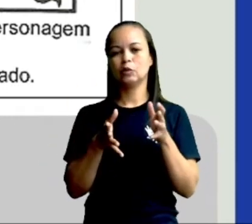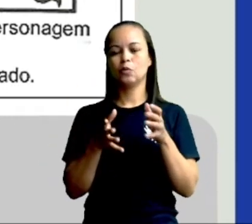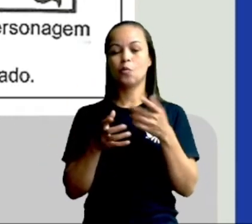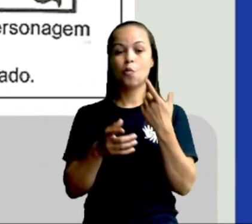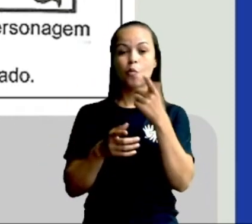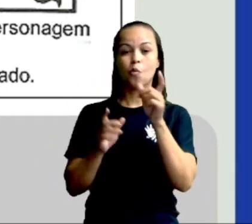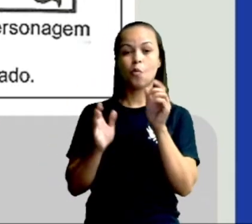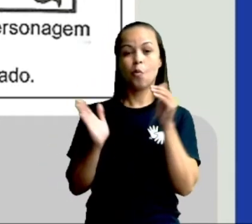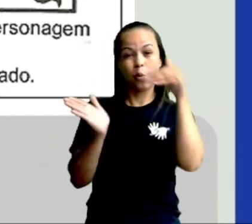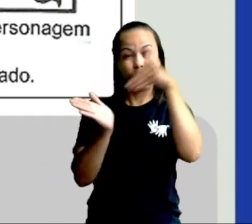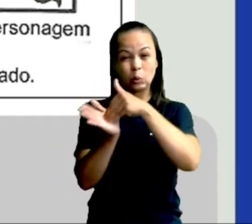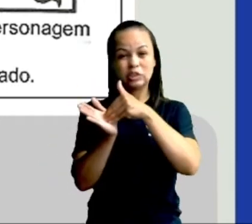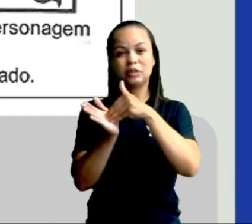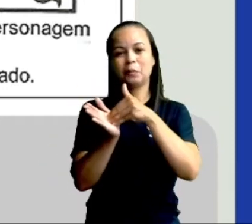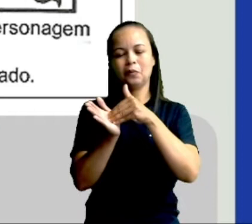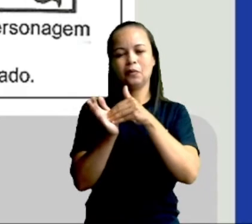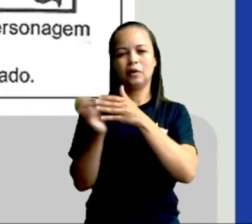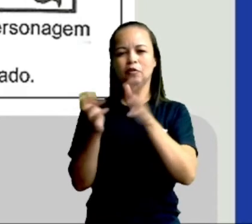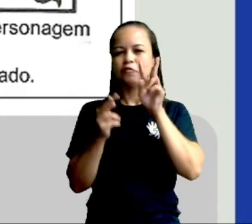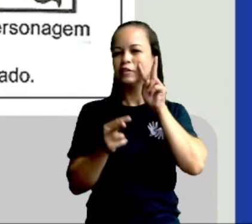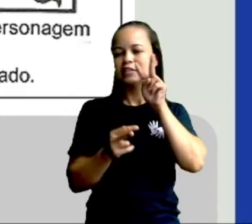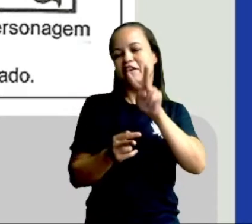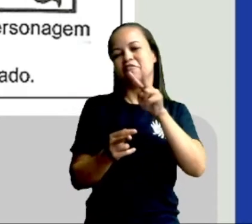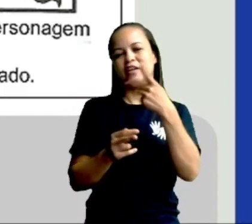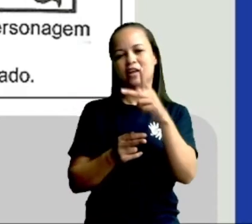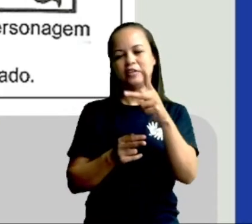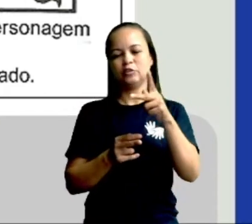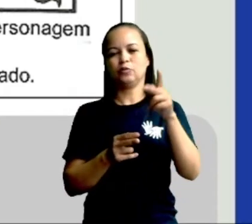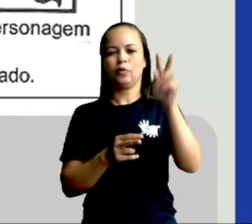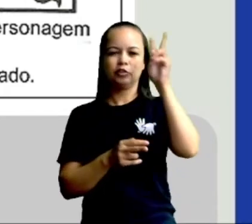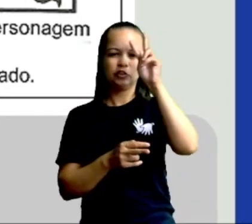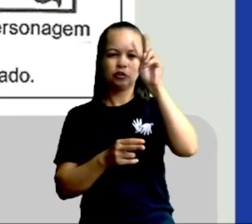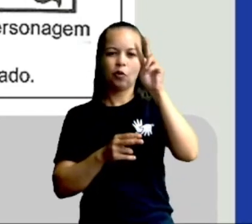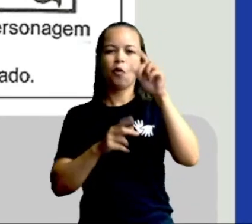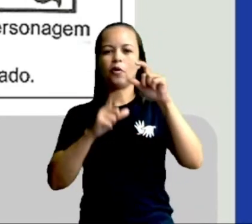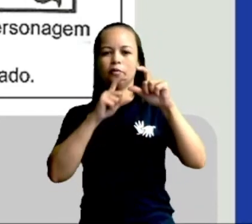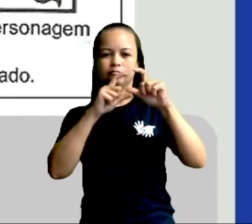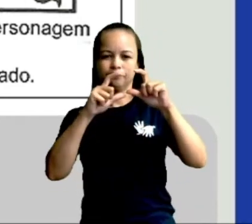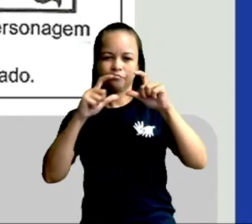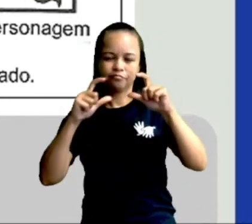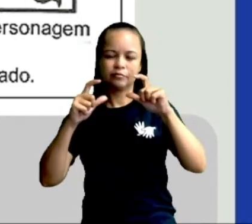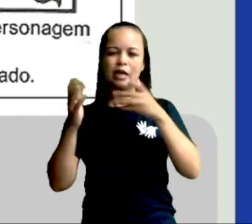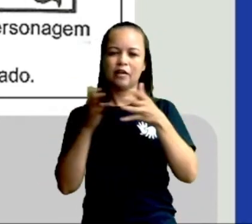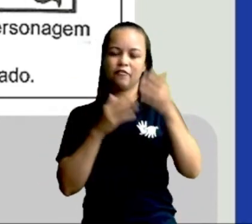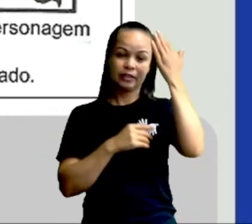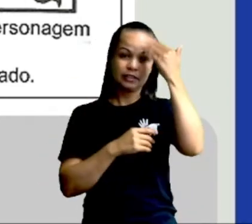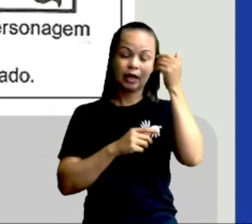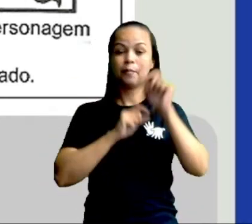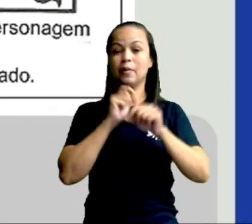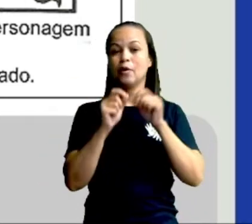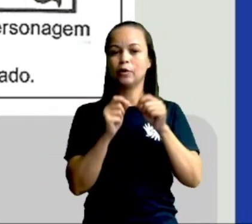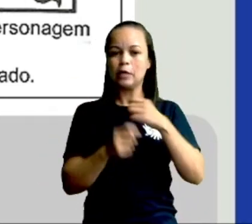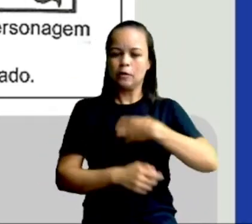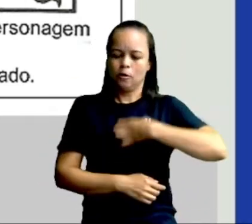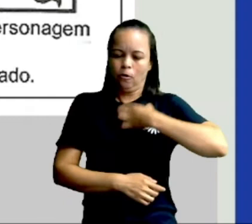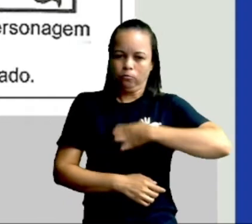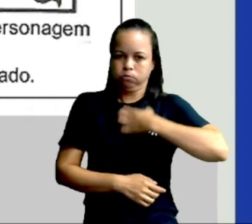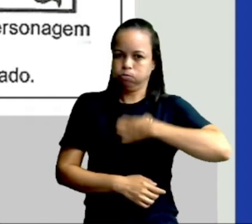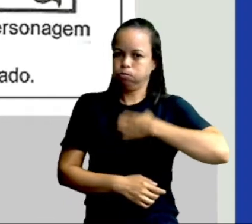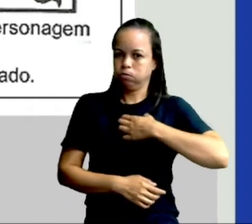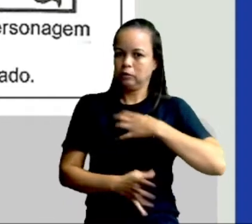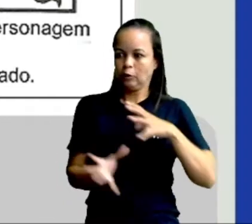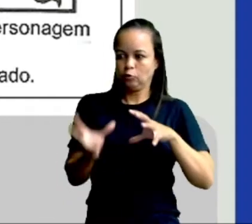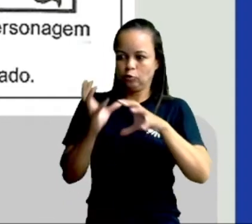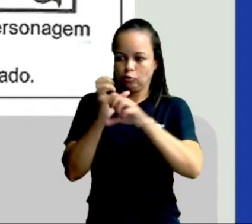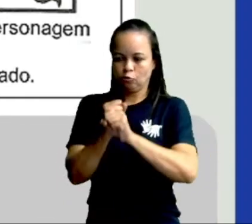último quadrinho aí, quando você vê na sua historinha, na sua tirinha, você vai saber que ali o personagem está zangado. Então, ele não